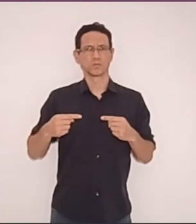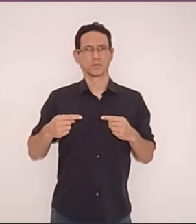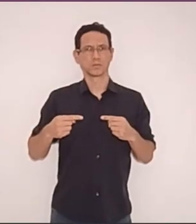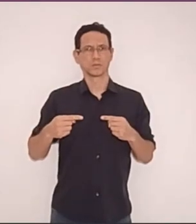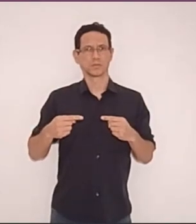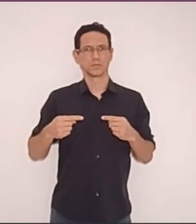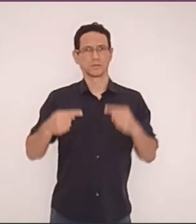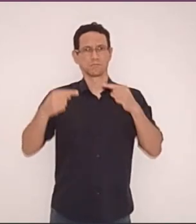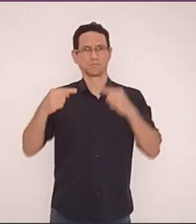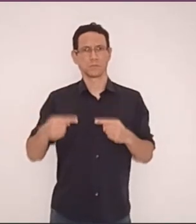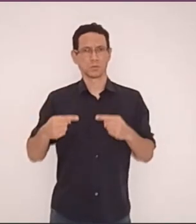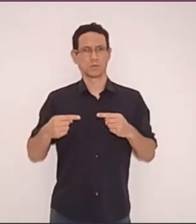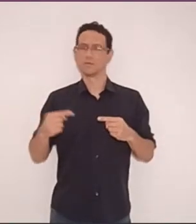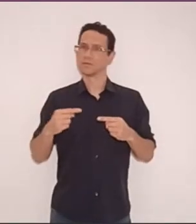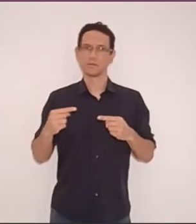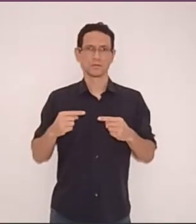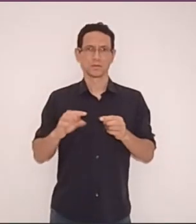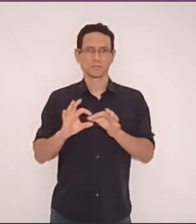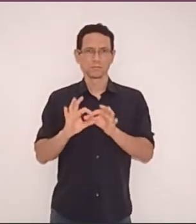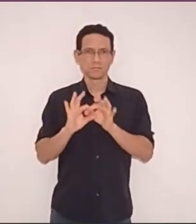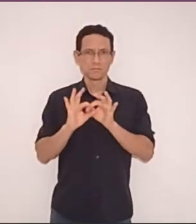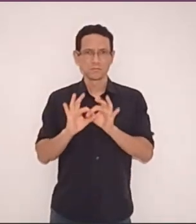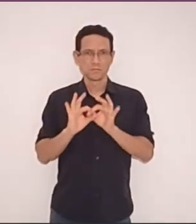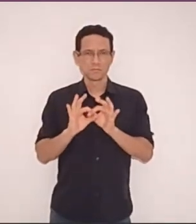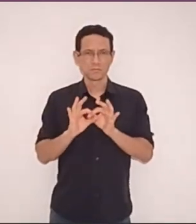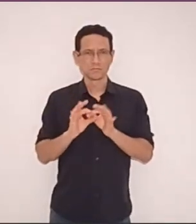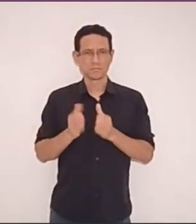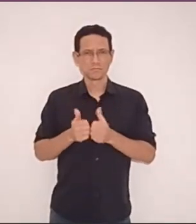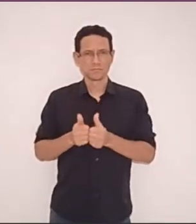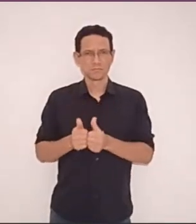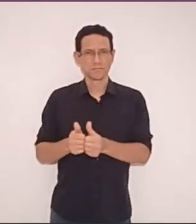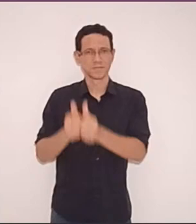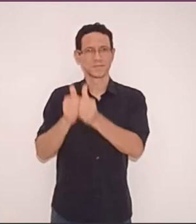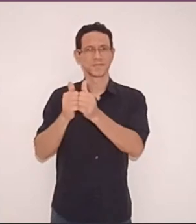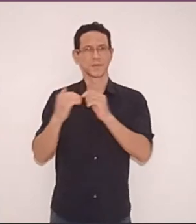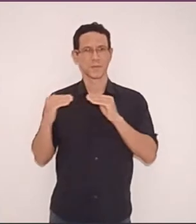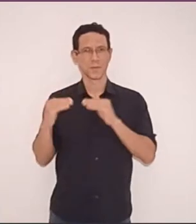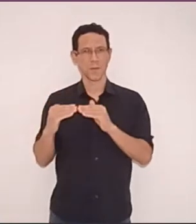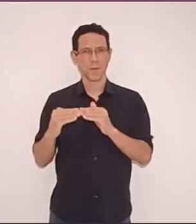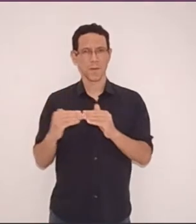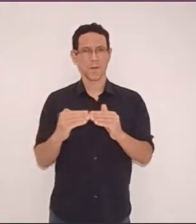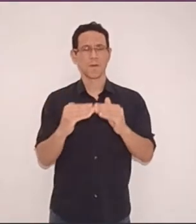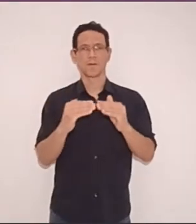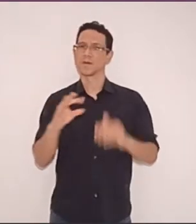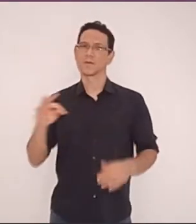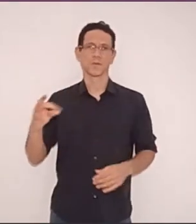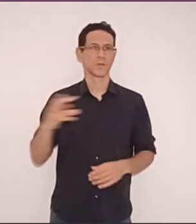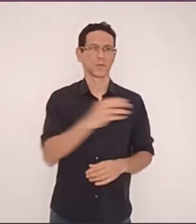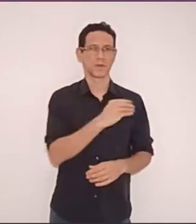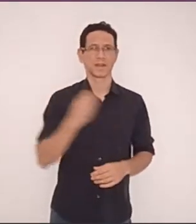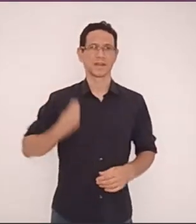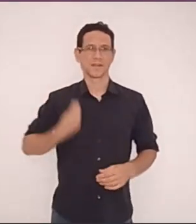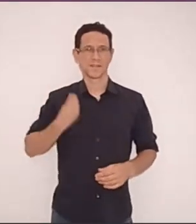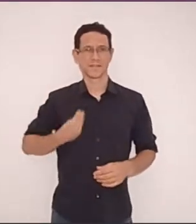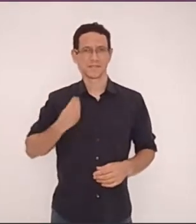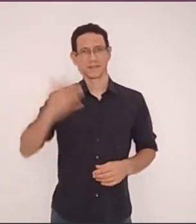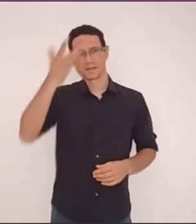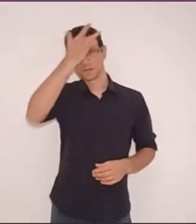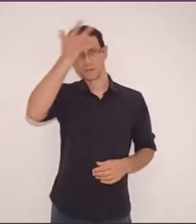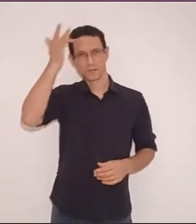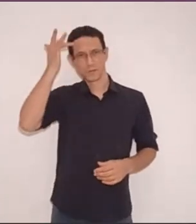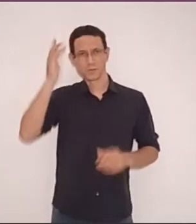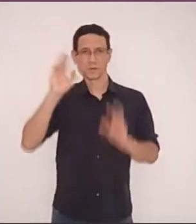corrente contrária né mas de seguindo uma direção a um objetivo comum no qual todas as vidas todas as